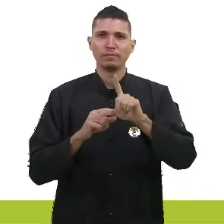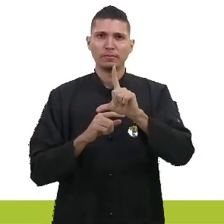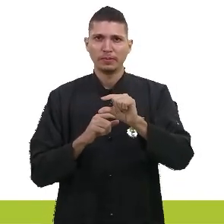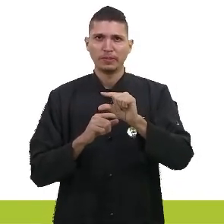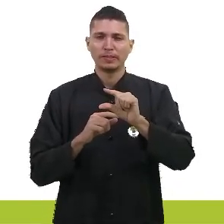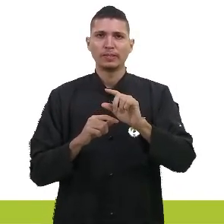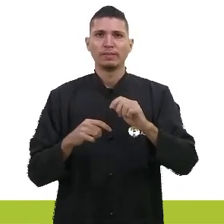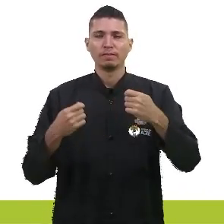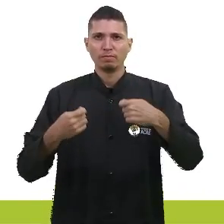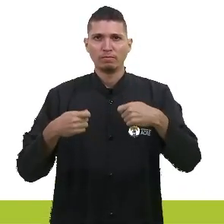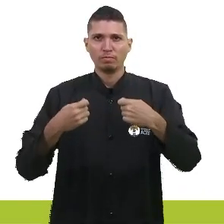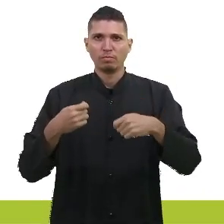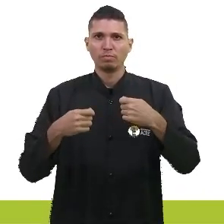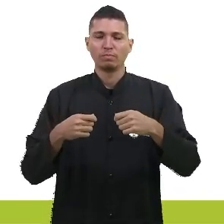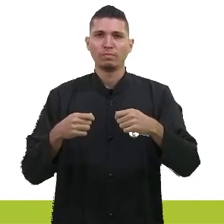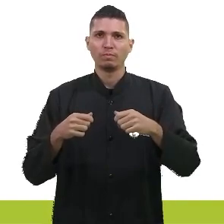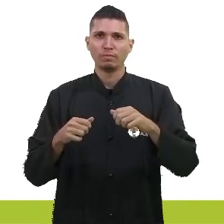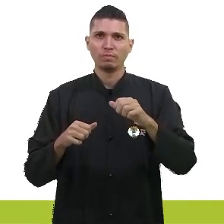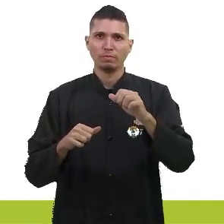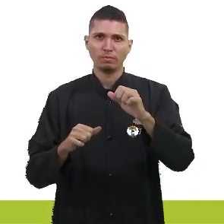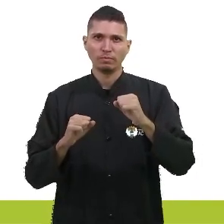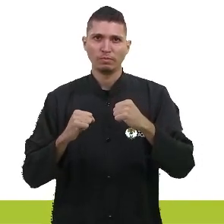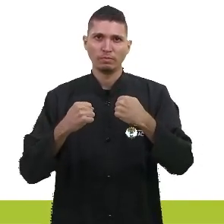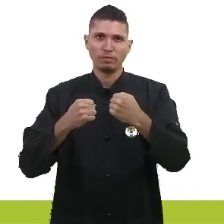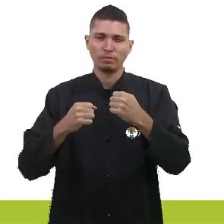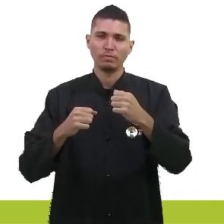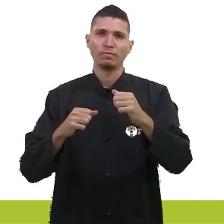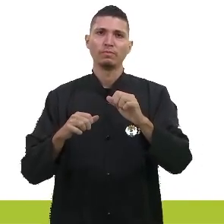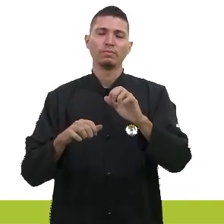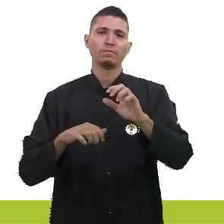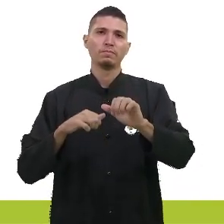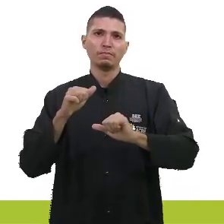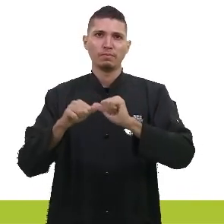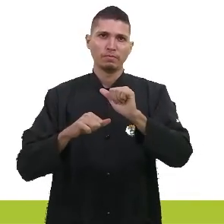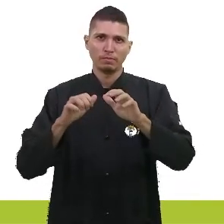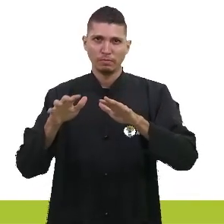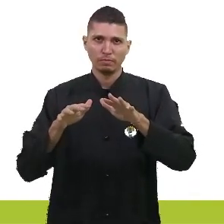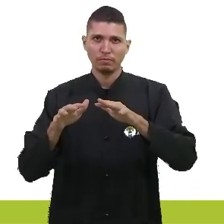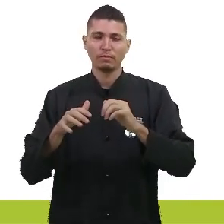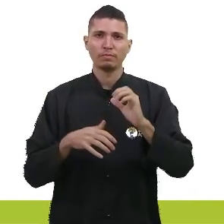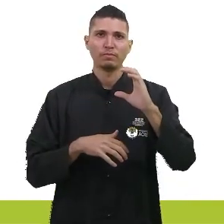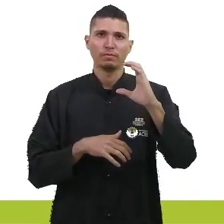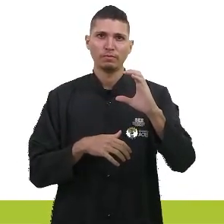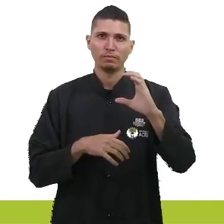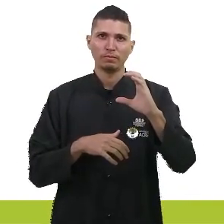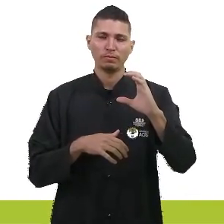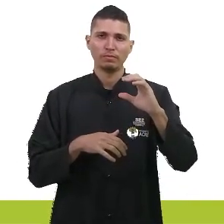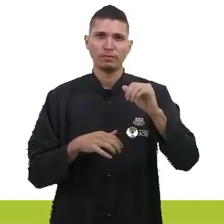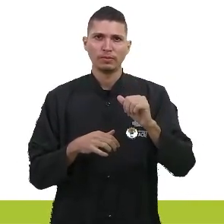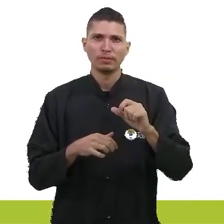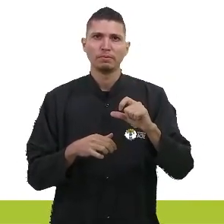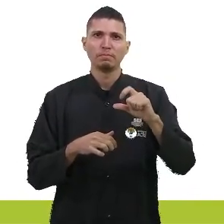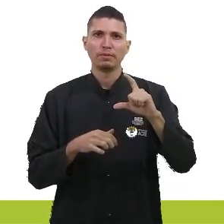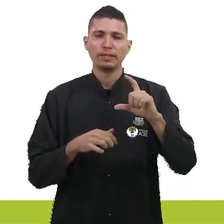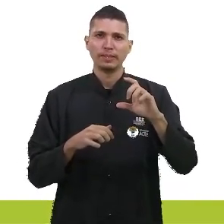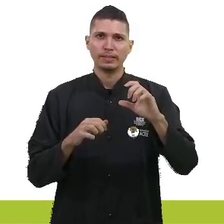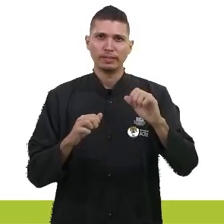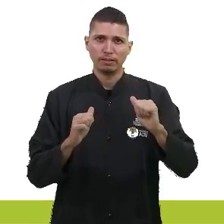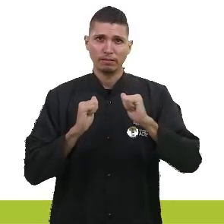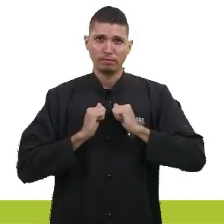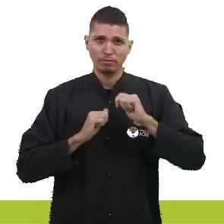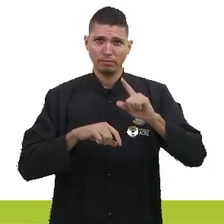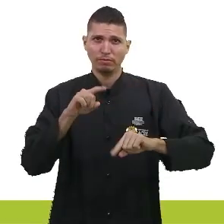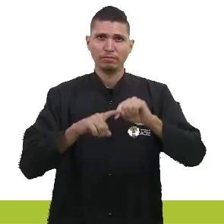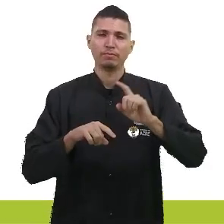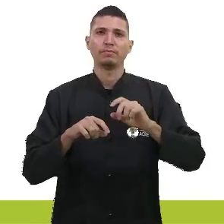necessária para modificar o seu movimento. E a C, quanto maior a inércia de um corpo, maior será